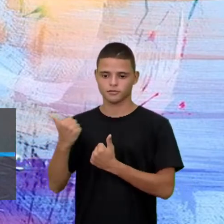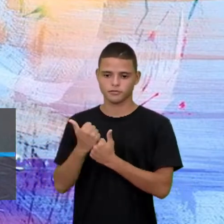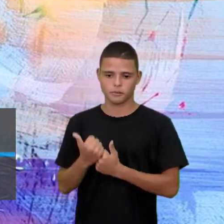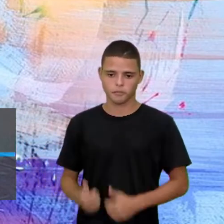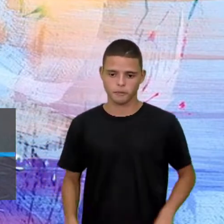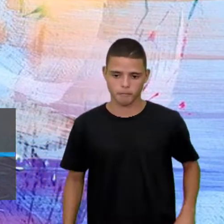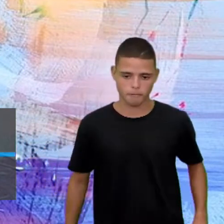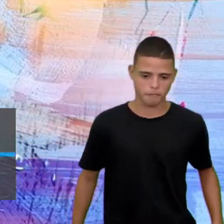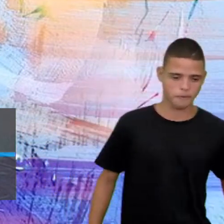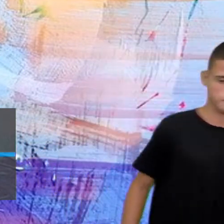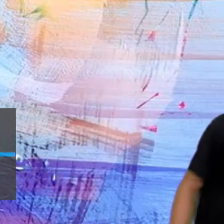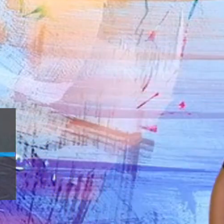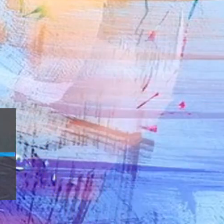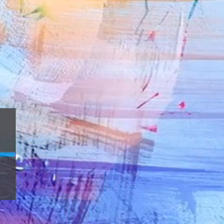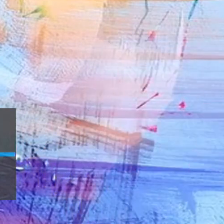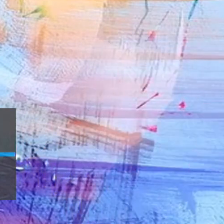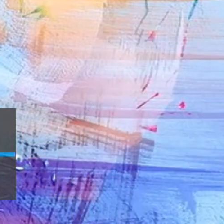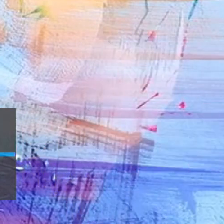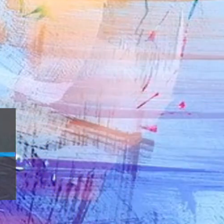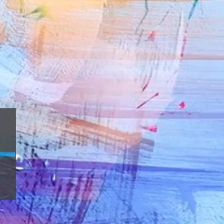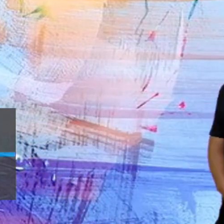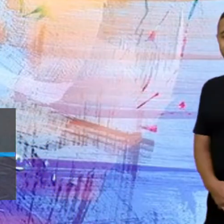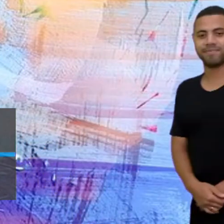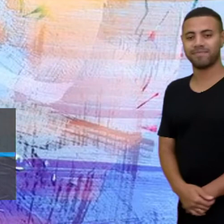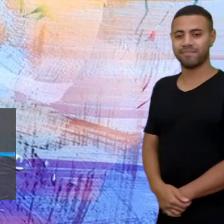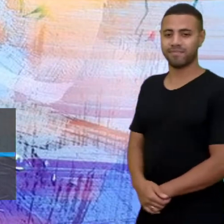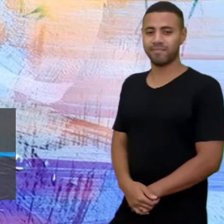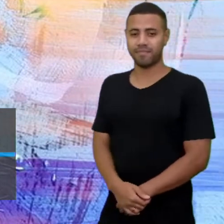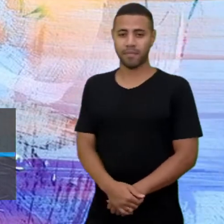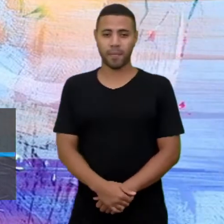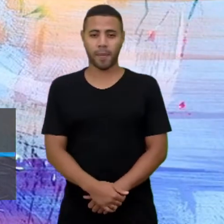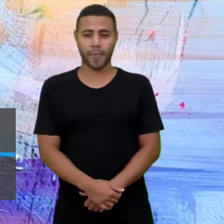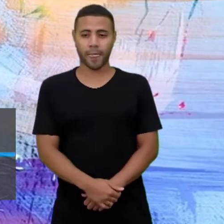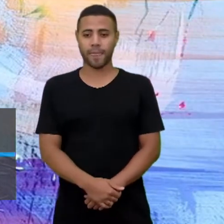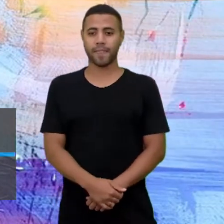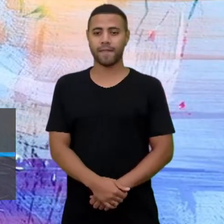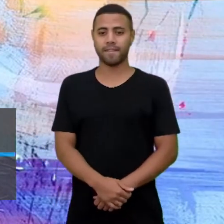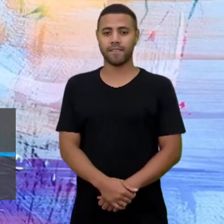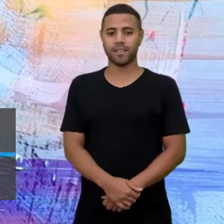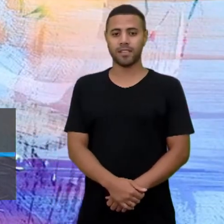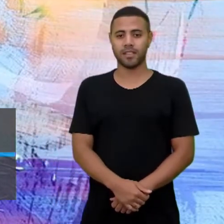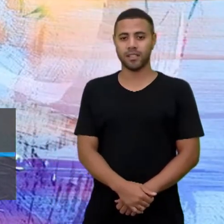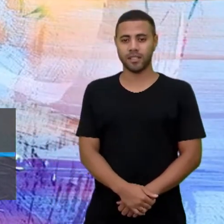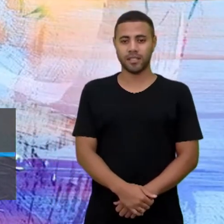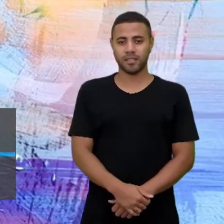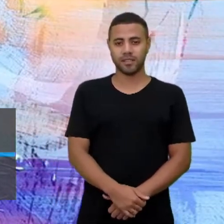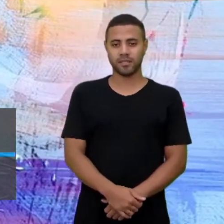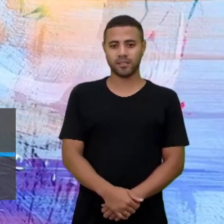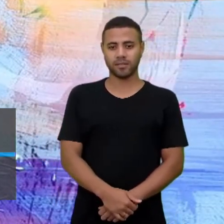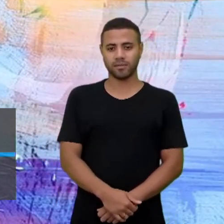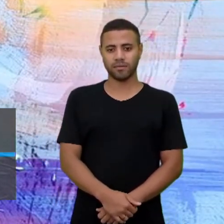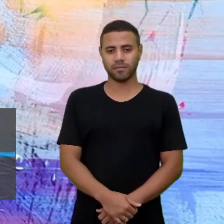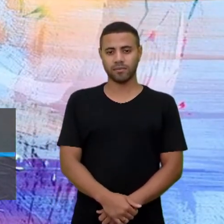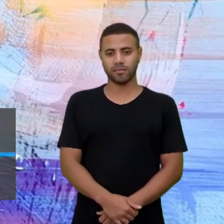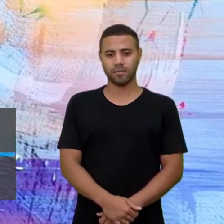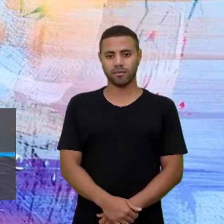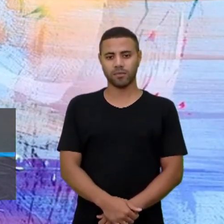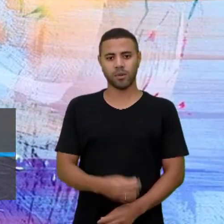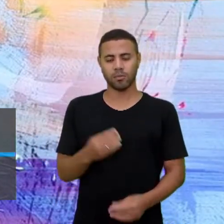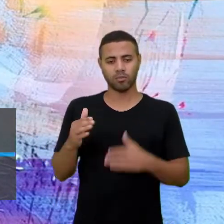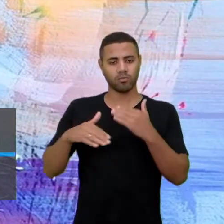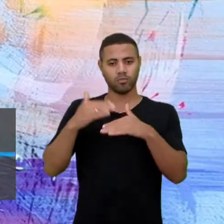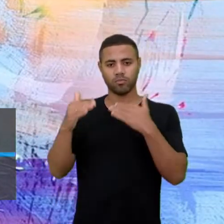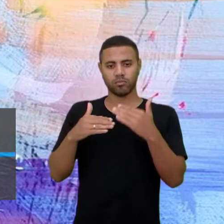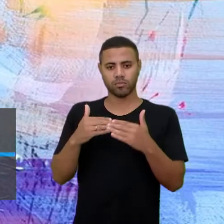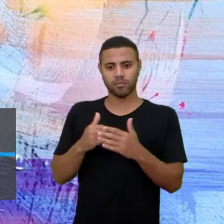ela qual for, que já está estabelecida. Por exemplo, a gente conseguiu identificar todo esse processo de construção, de